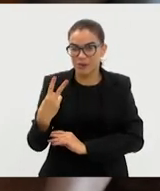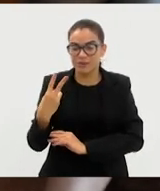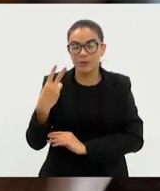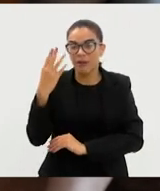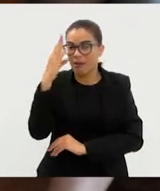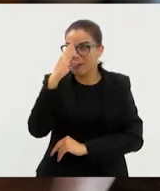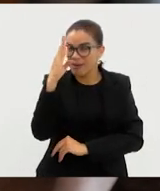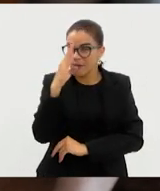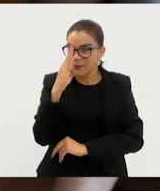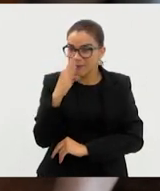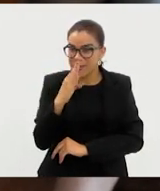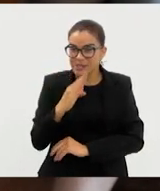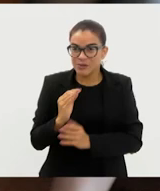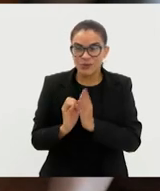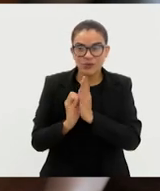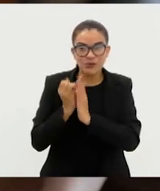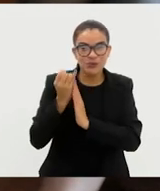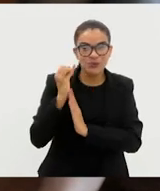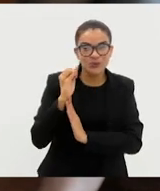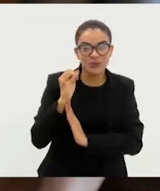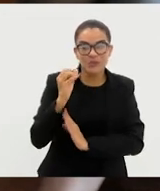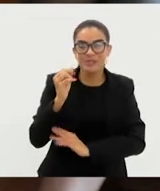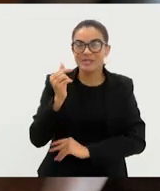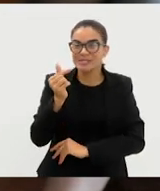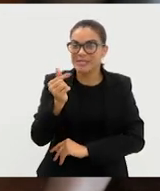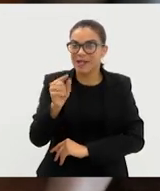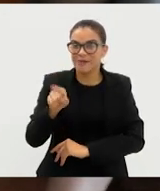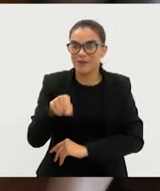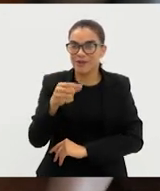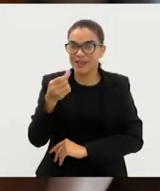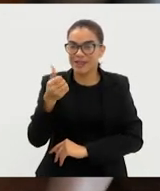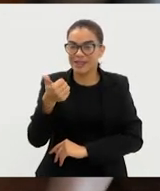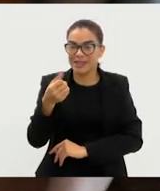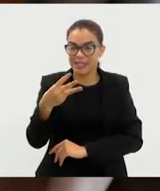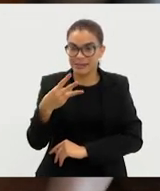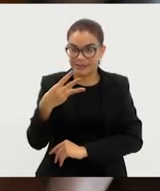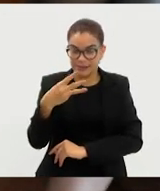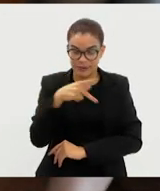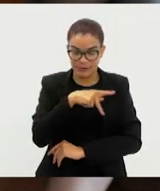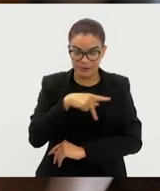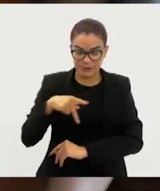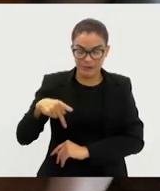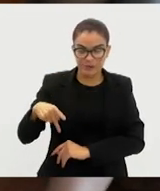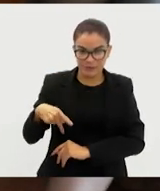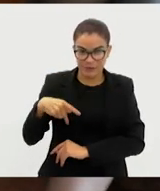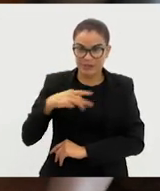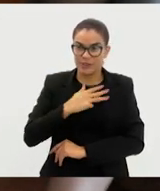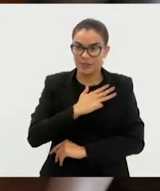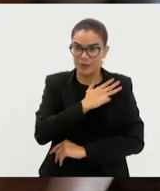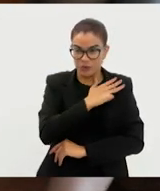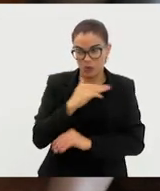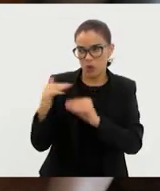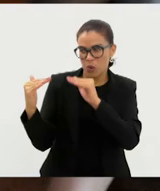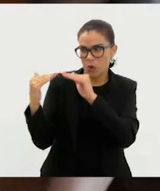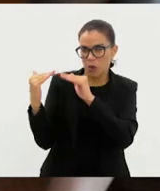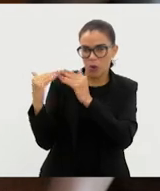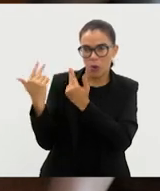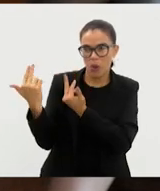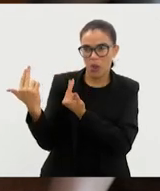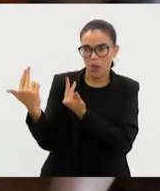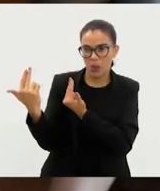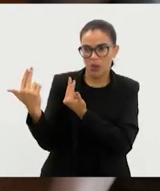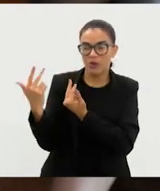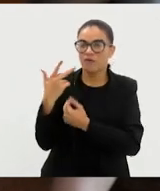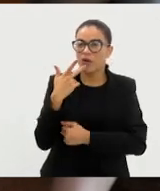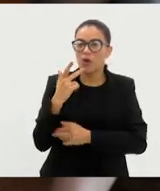Brasil praticou um juro real de 7,13. E que o presidente da República, sucessivamente, e eu concordo com ele, diz